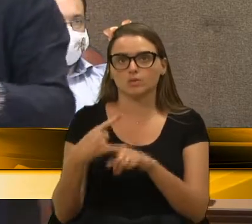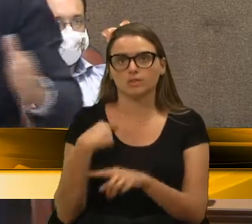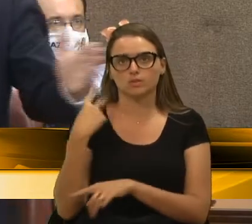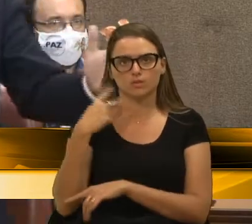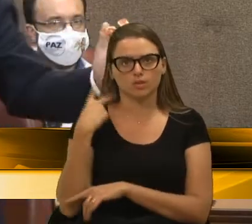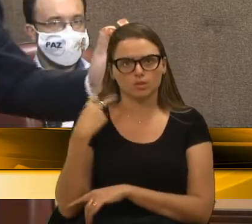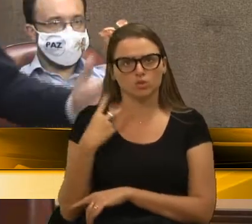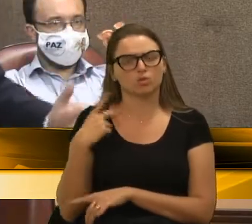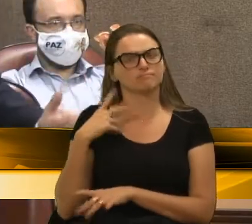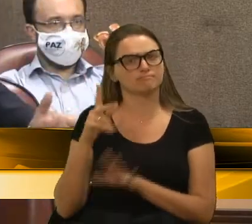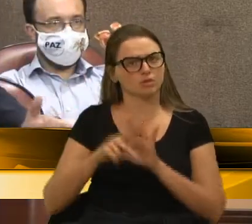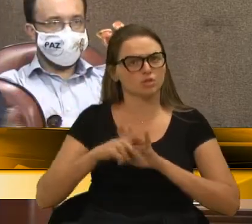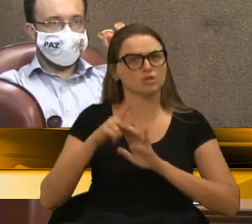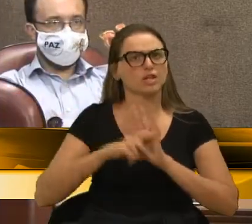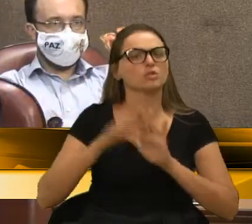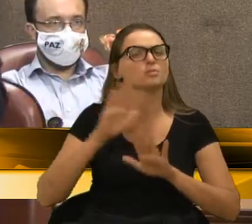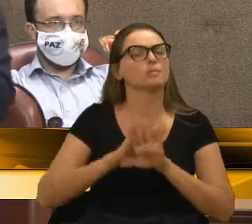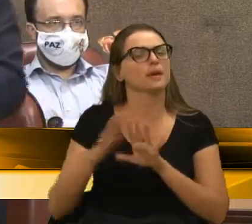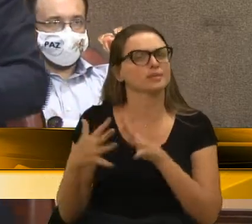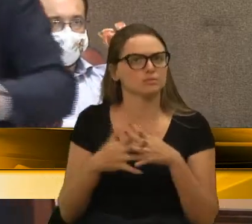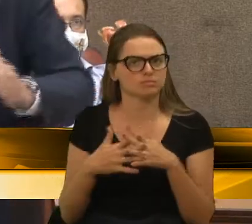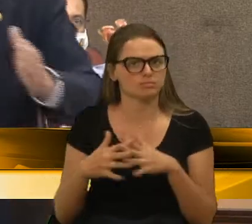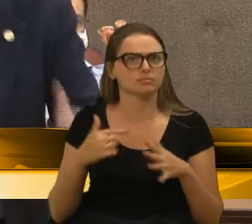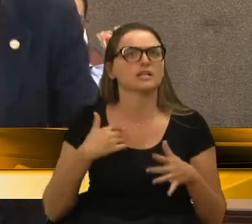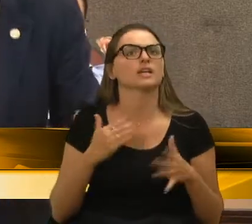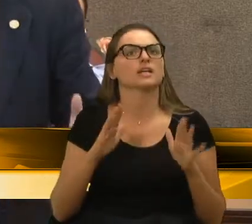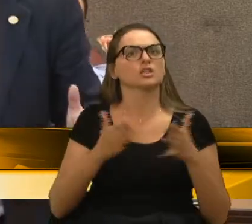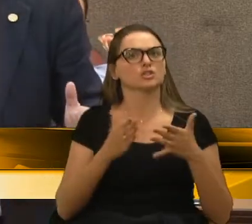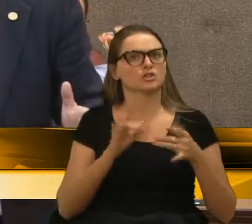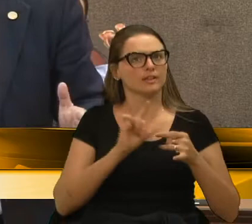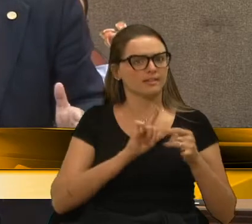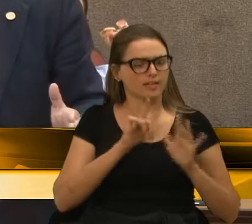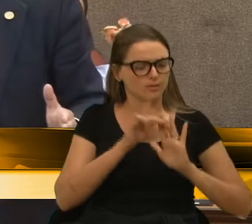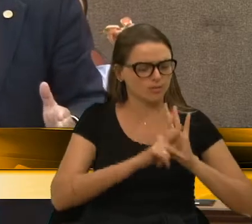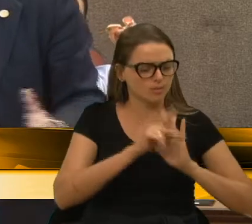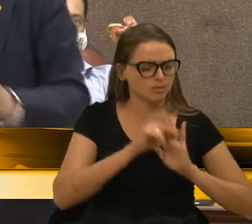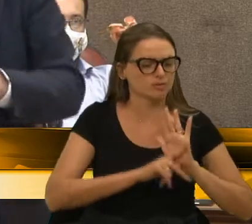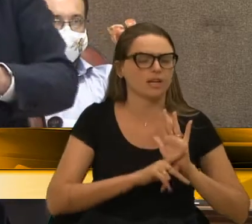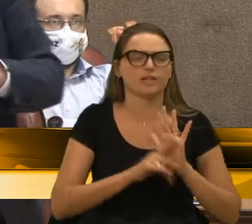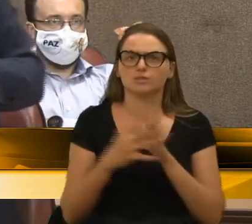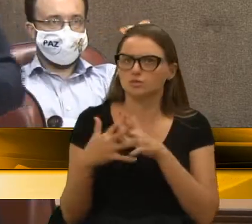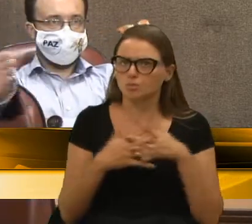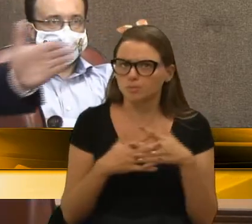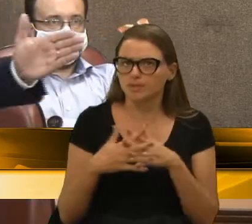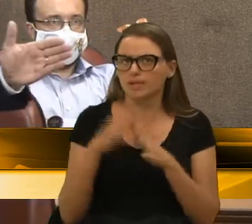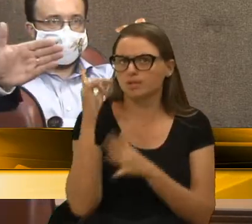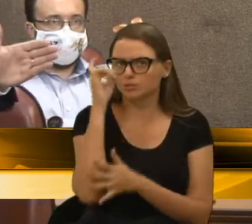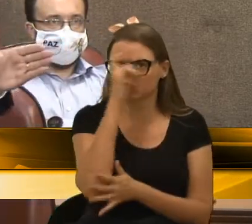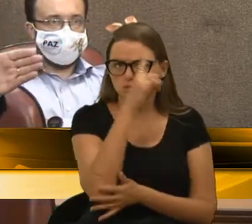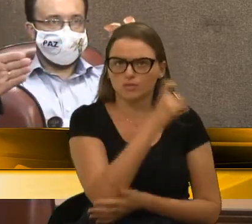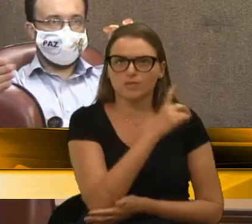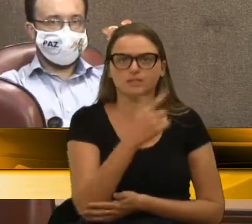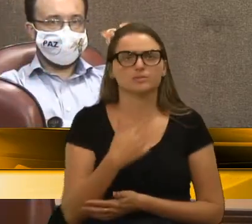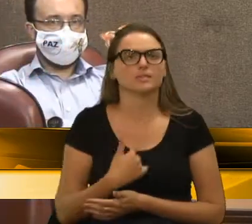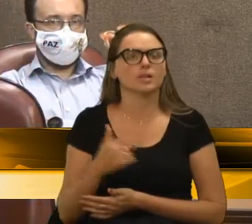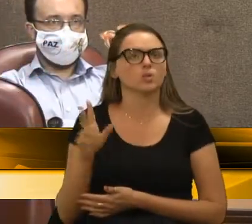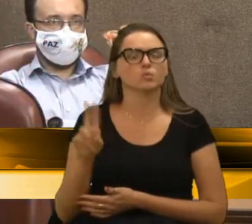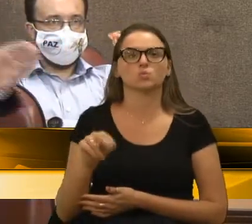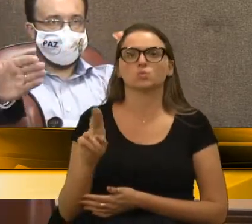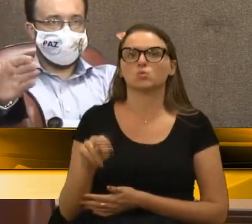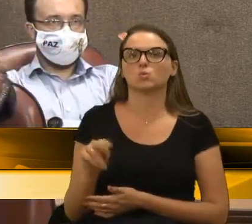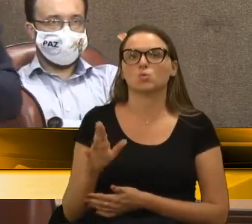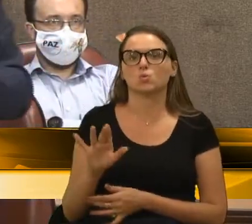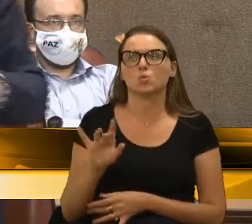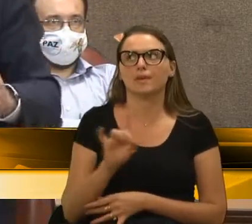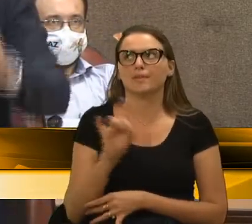mais cabeludos do que esse. Já peguei fio desencapado um monte, né? E eu nunca me deixei de